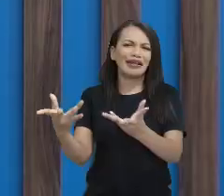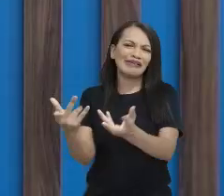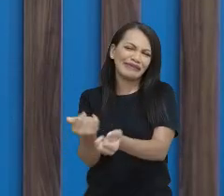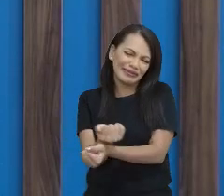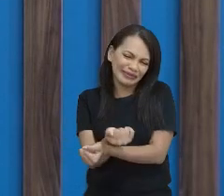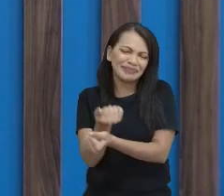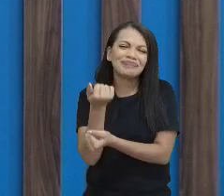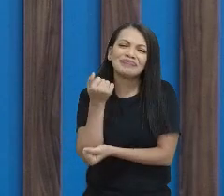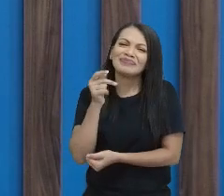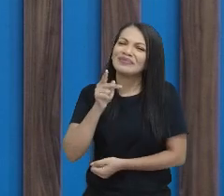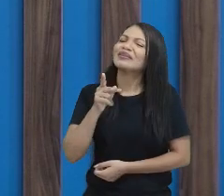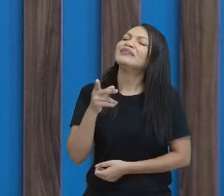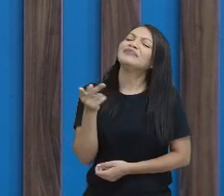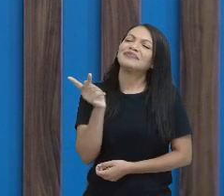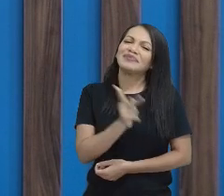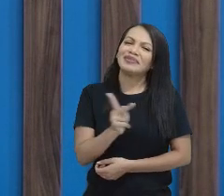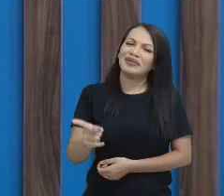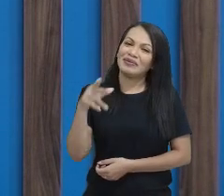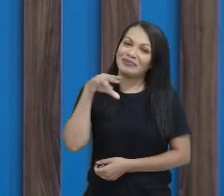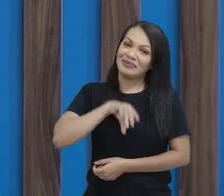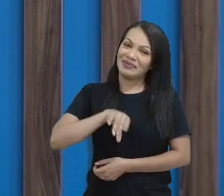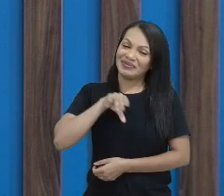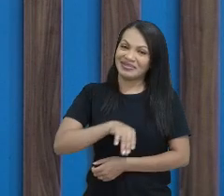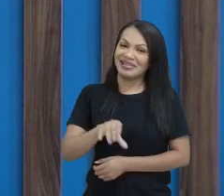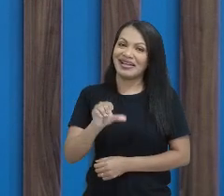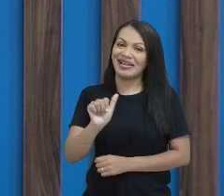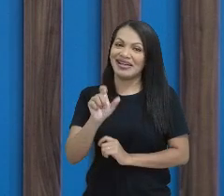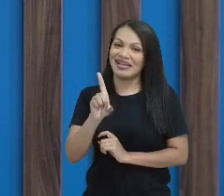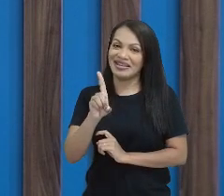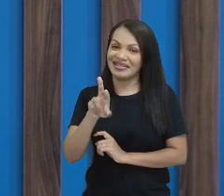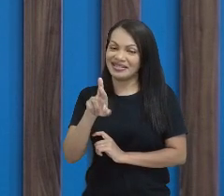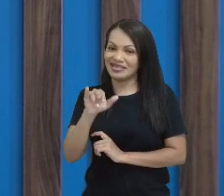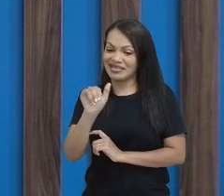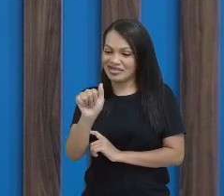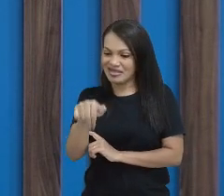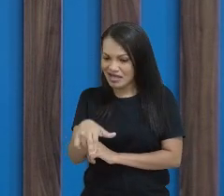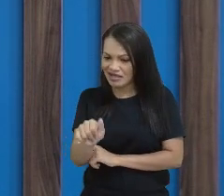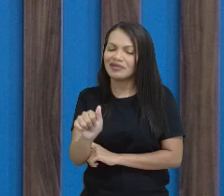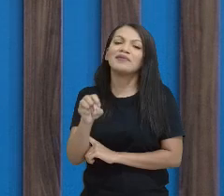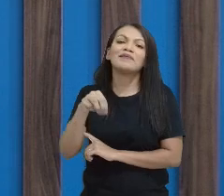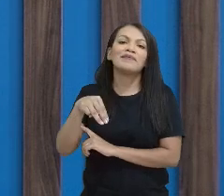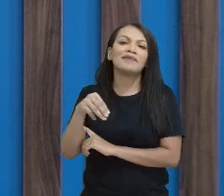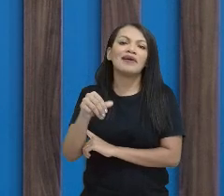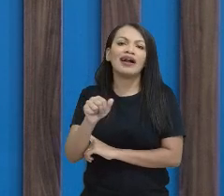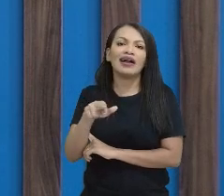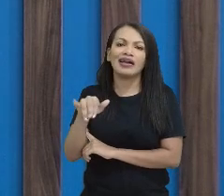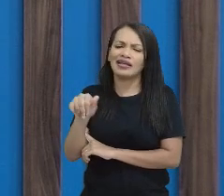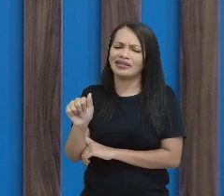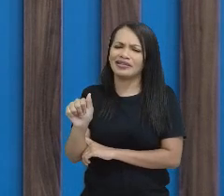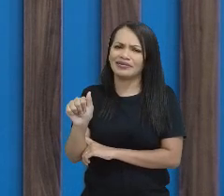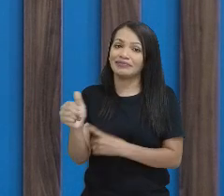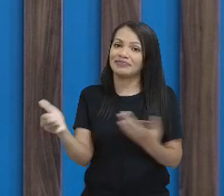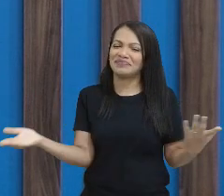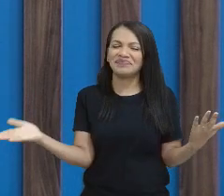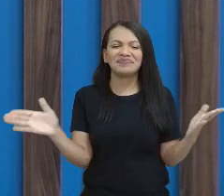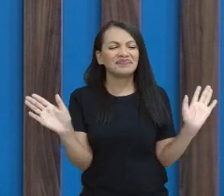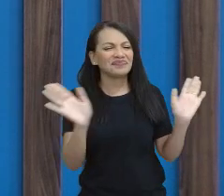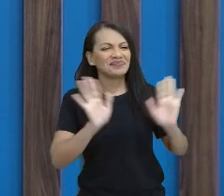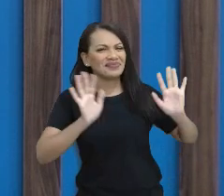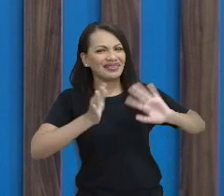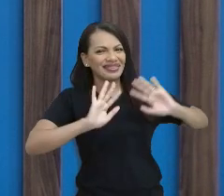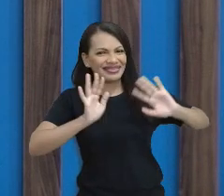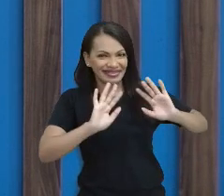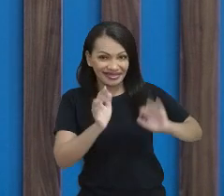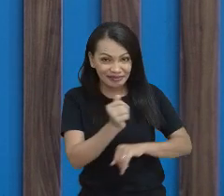Maria. Olá, professora, bem-vinda à nossa aula. Olá, Camila, é sempre uma alegria estar aqui com você, compartilhando